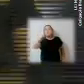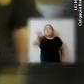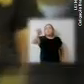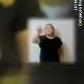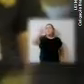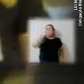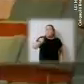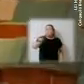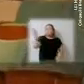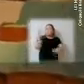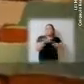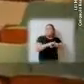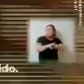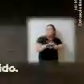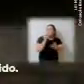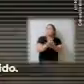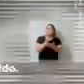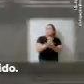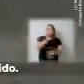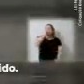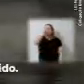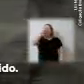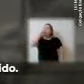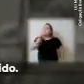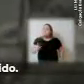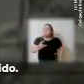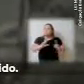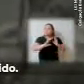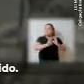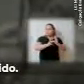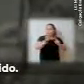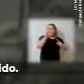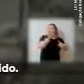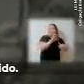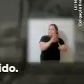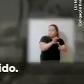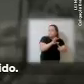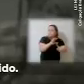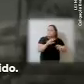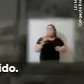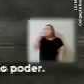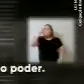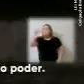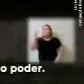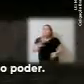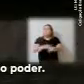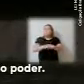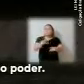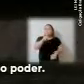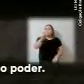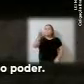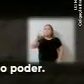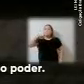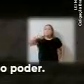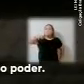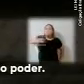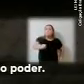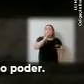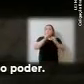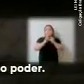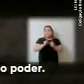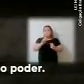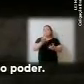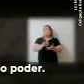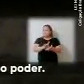Mesmo com tornozeleiras eletrônicas Zé Dirceu continua dando as cartas no partido E para ele é questão de